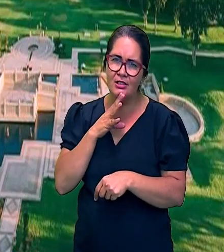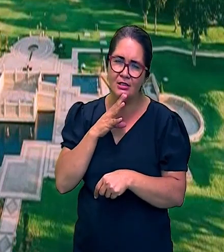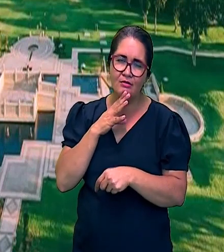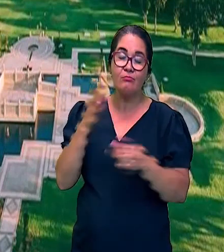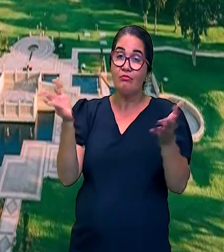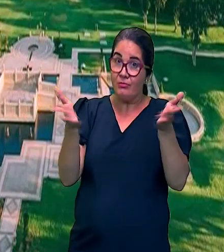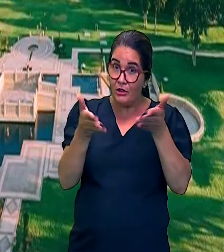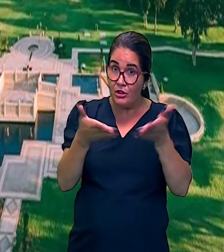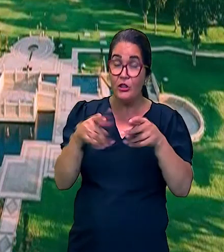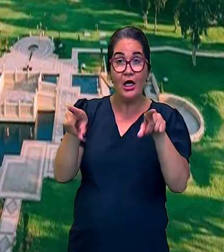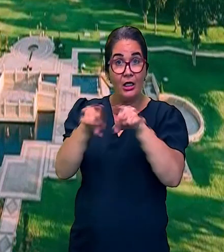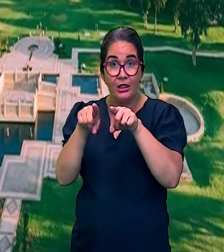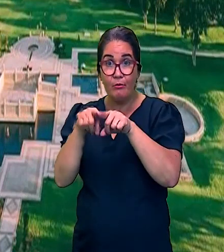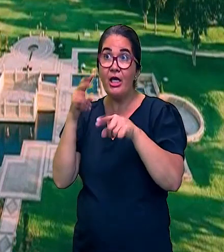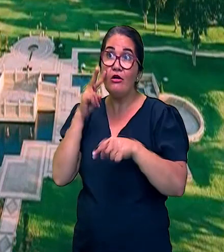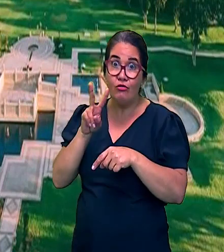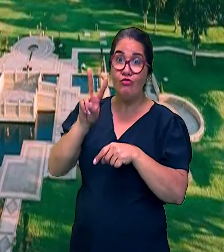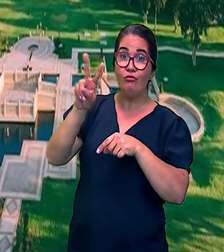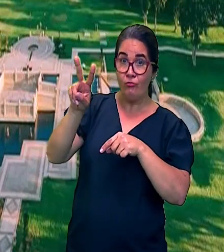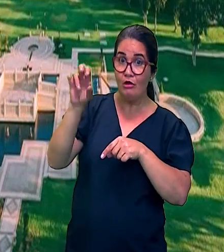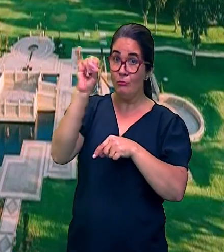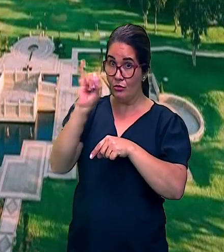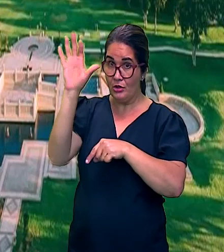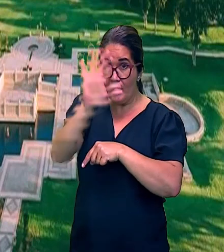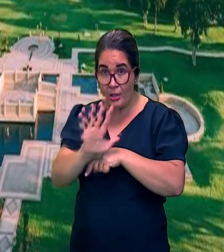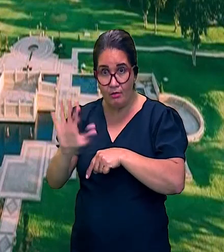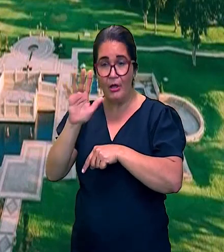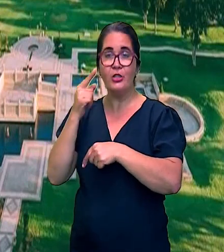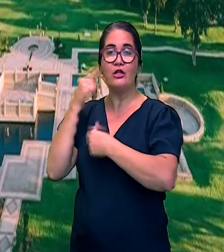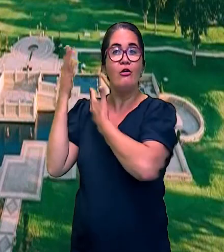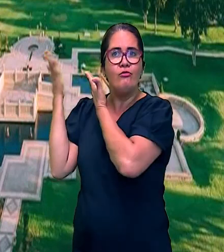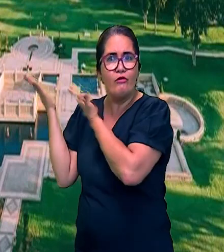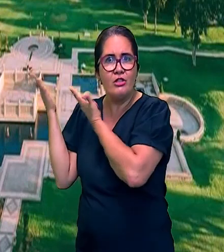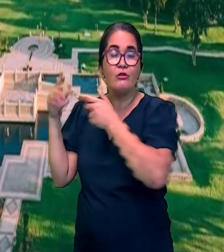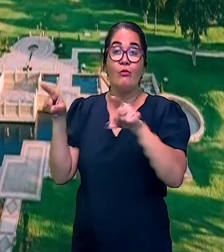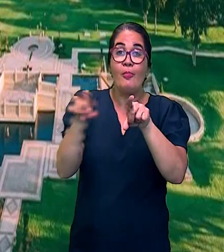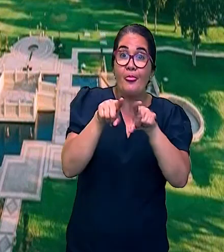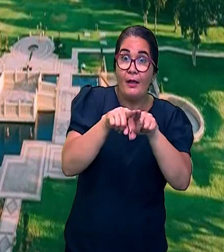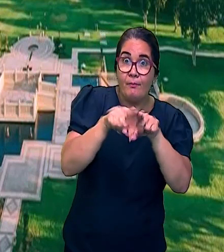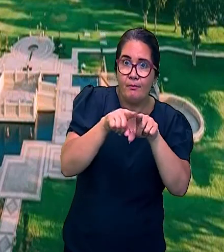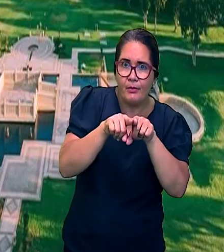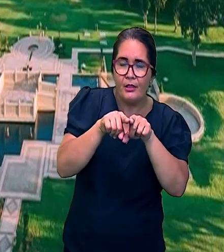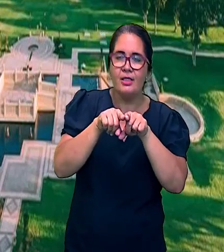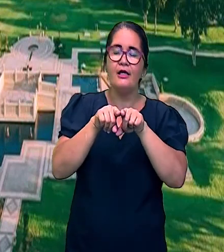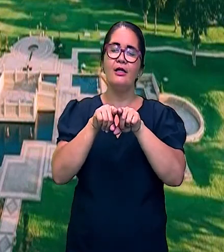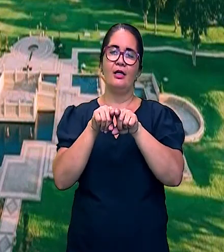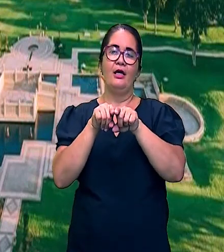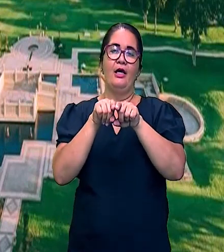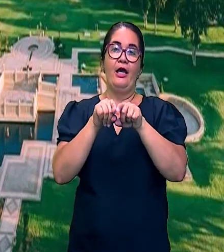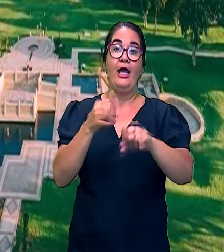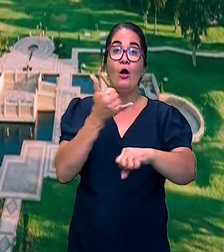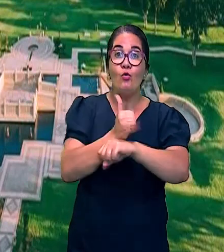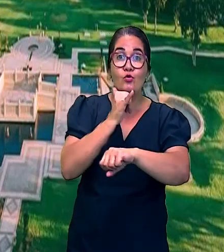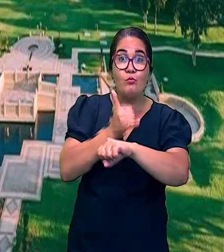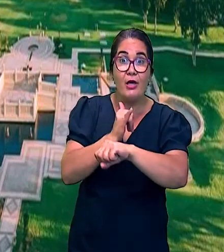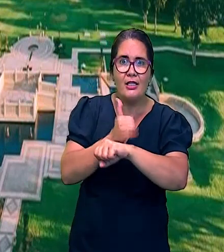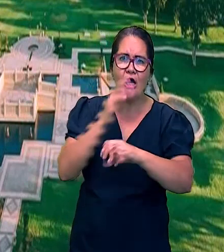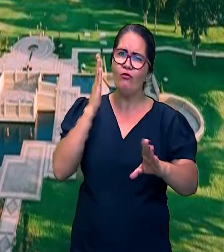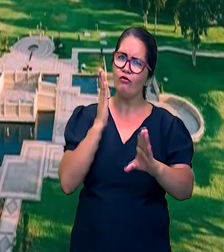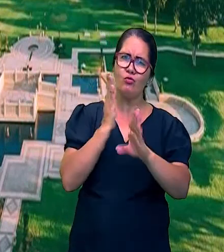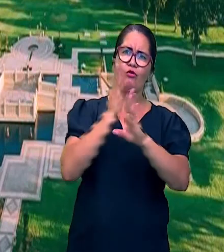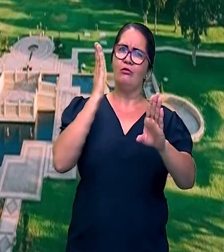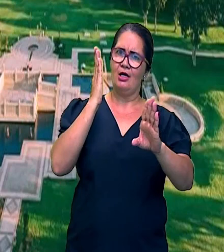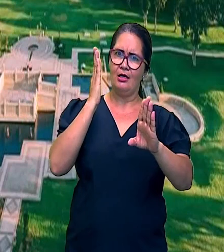descobertas importantes deste período são o uso dos metais. O primeiro metal utilizado pelo homem foi o